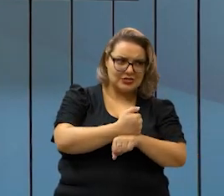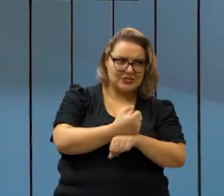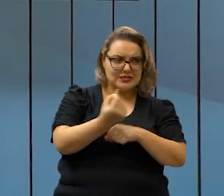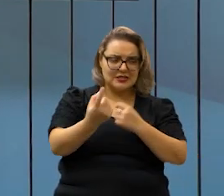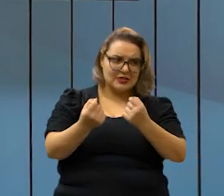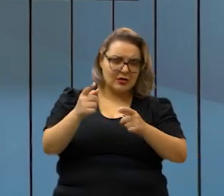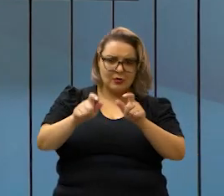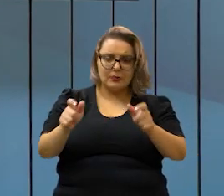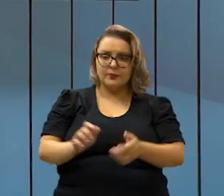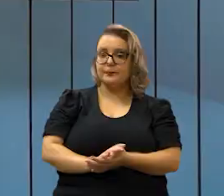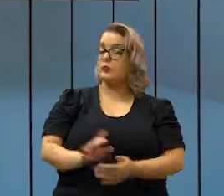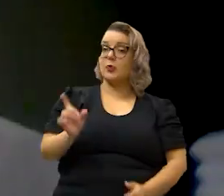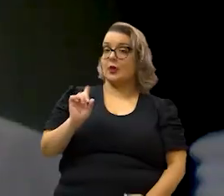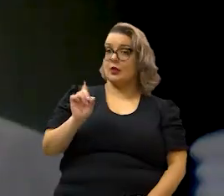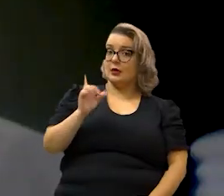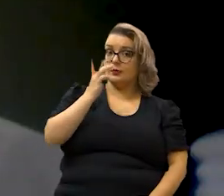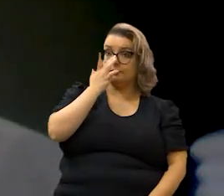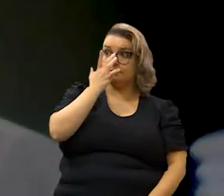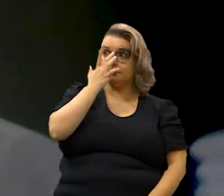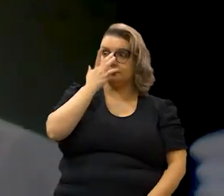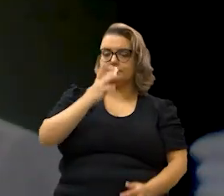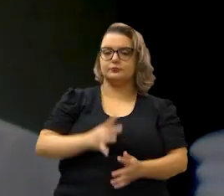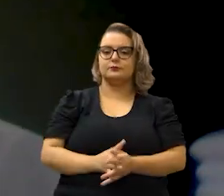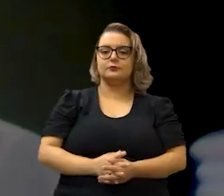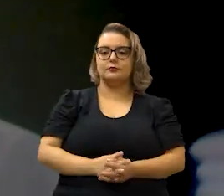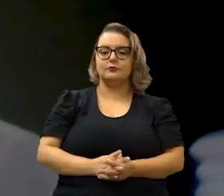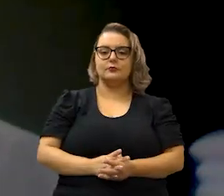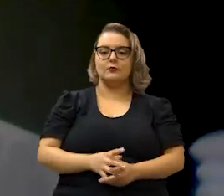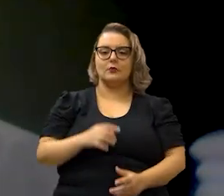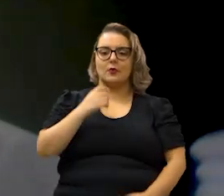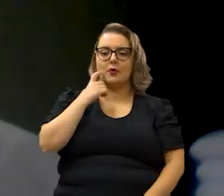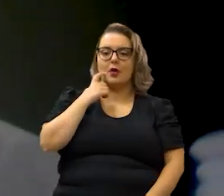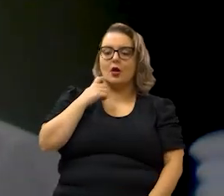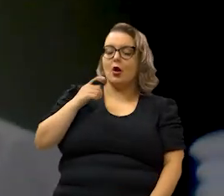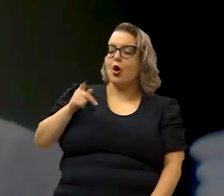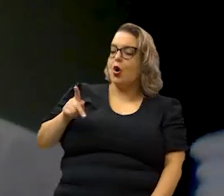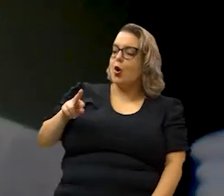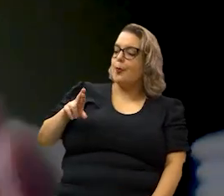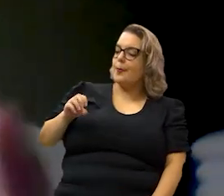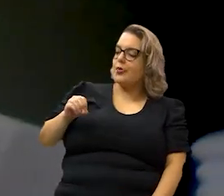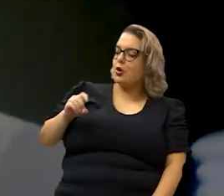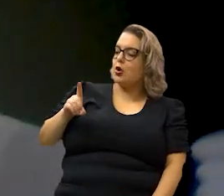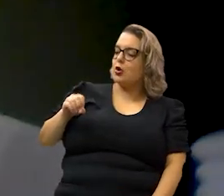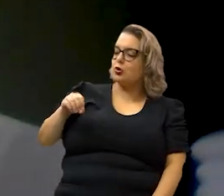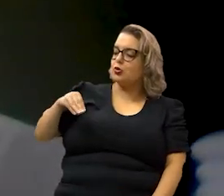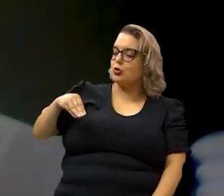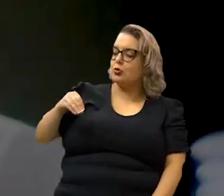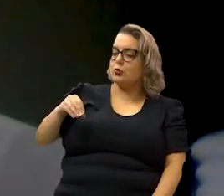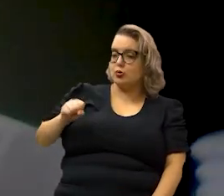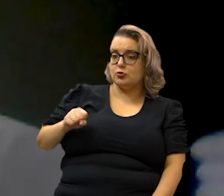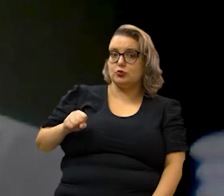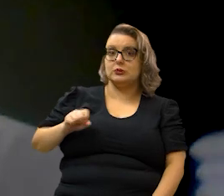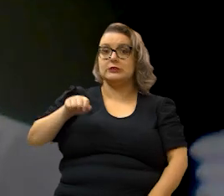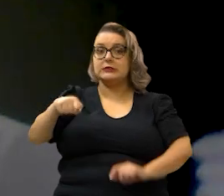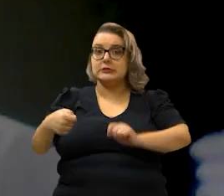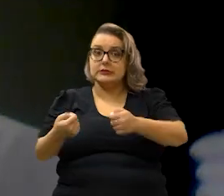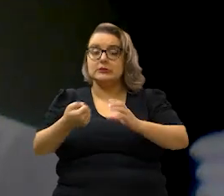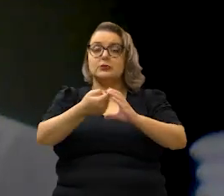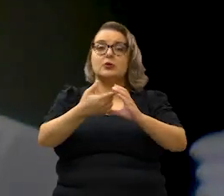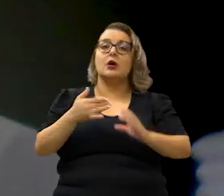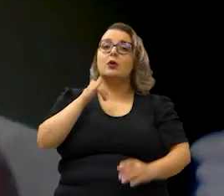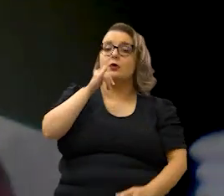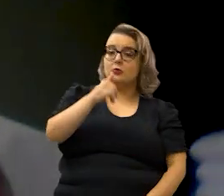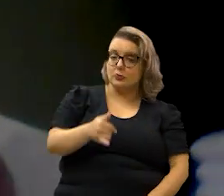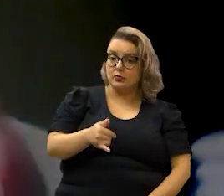casos? Não. O indivíduo pode ter pródromos. Esses sinais com essa característica